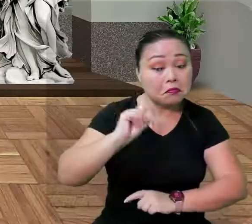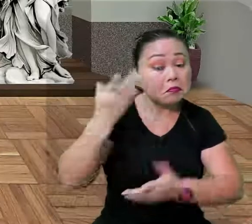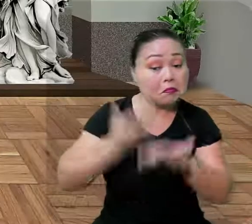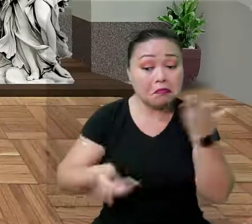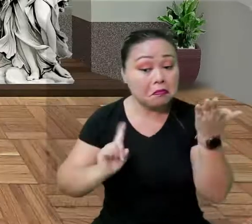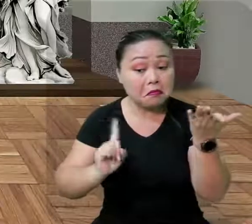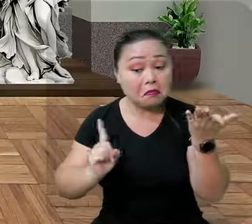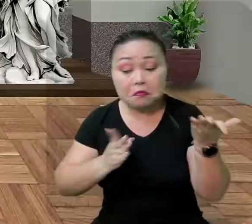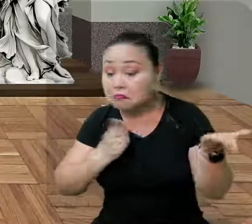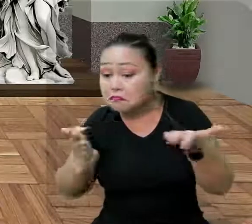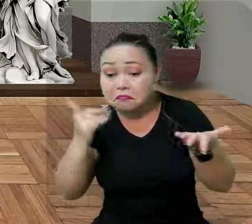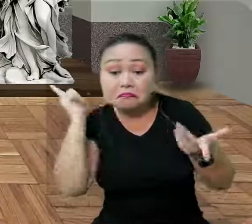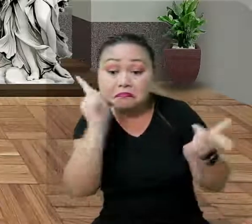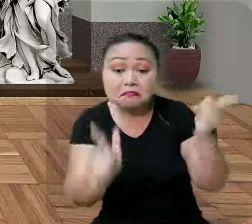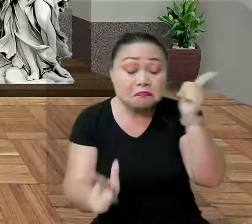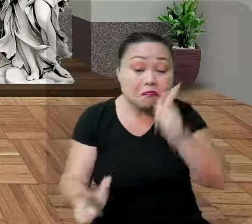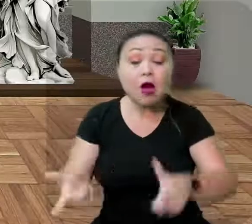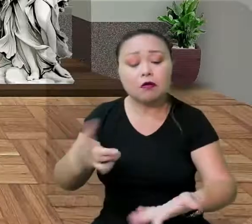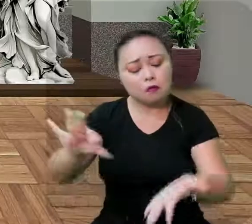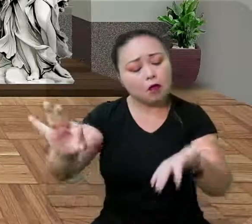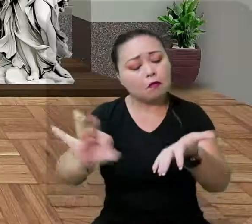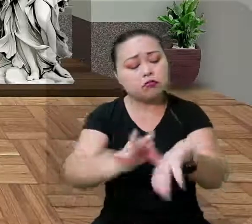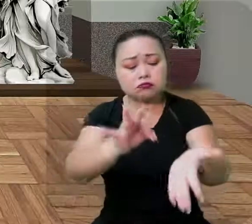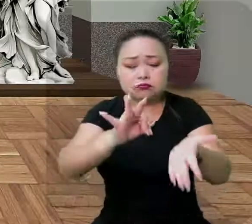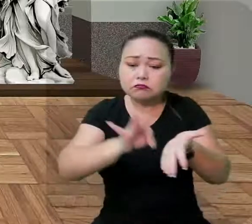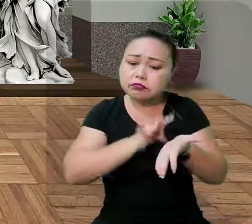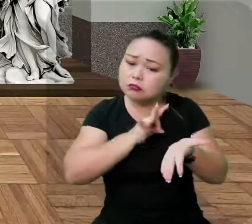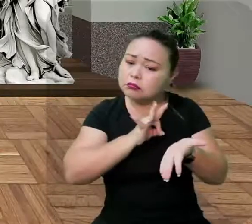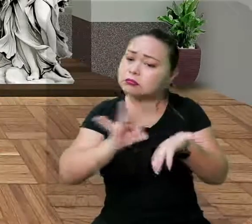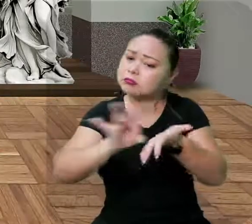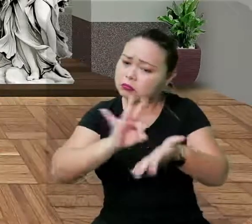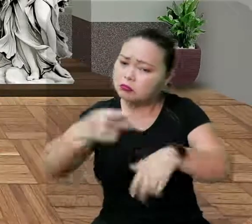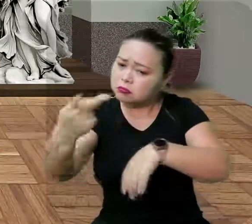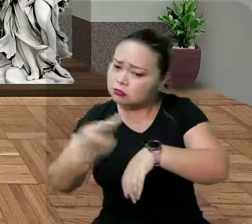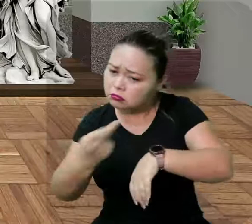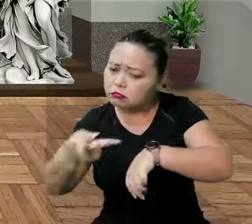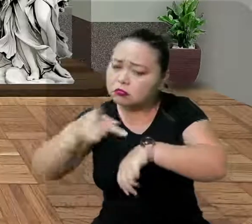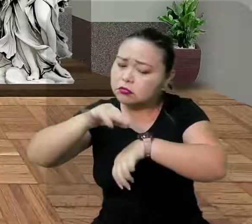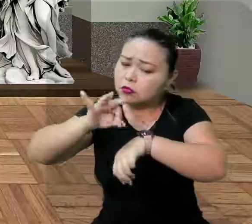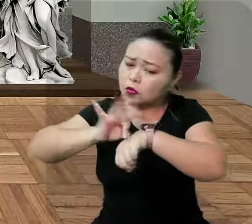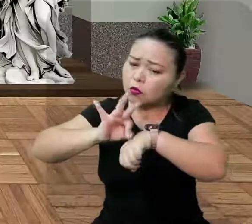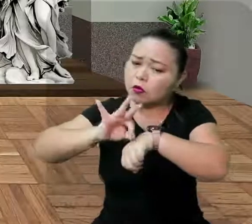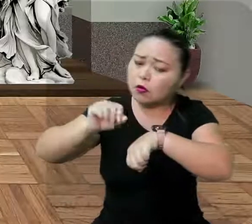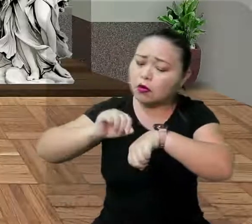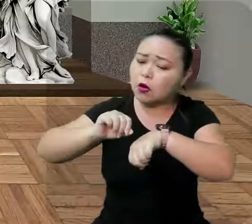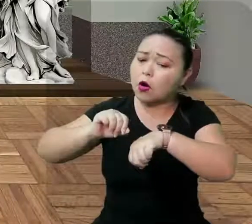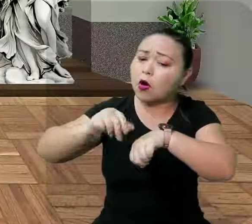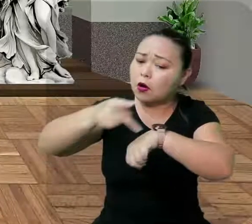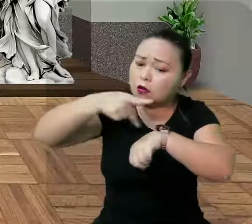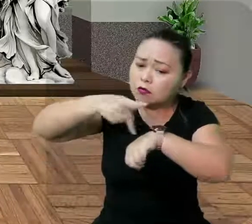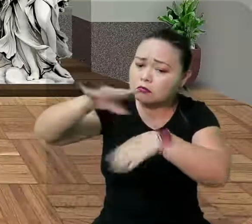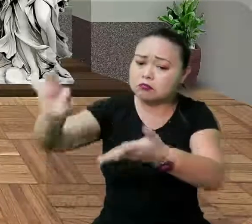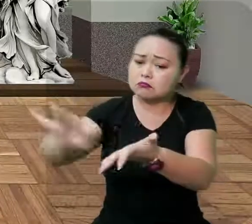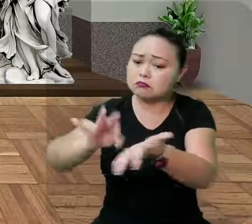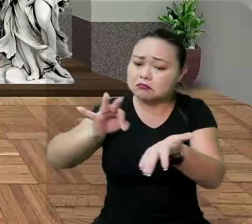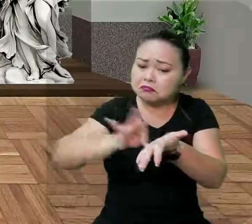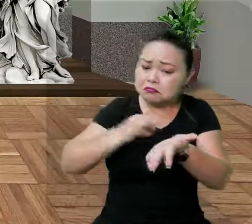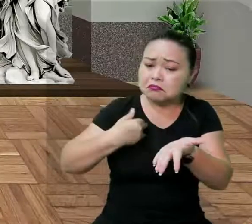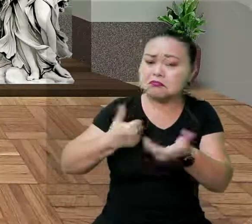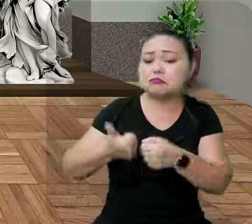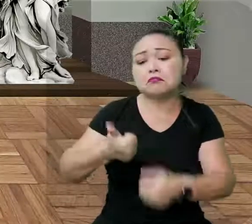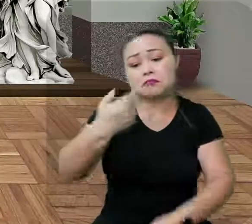perna aí foi assinado de comum acordo assinatura do Tratado de Tordesilhas de